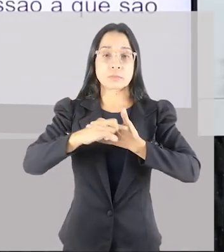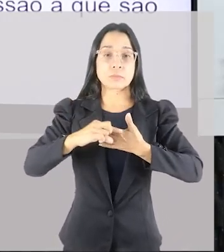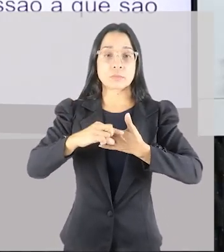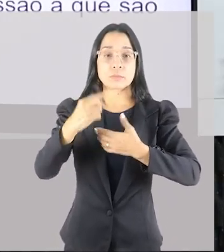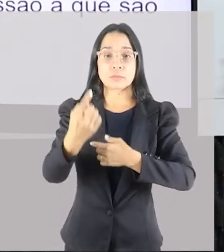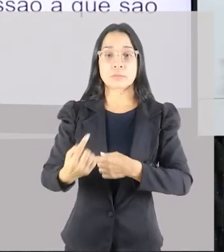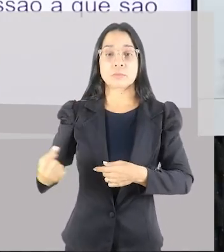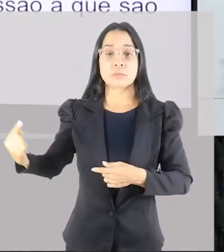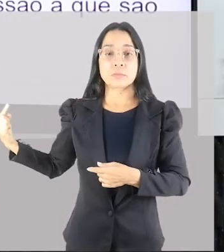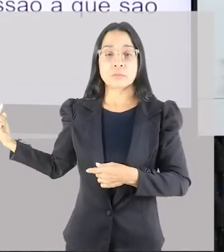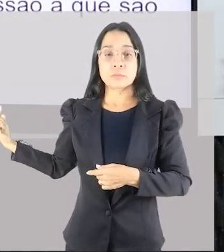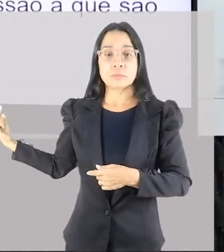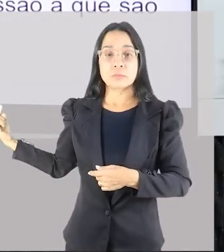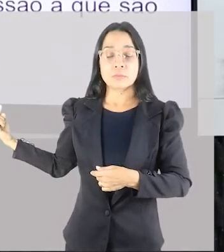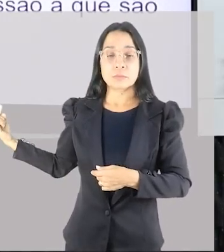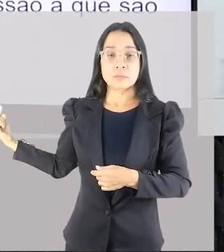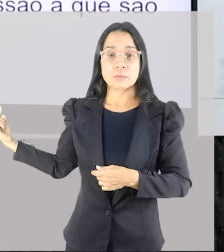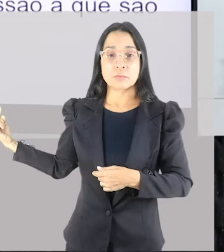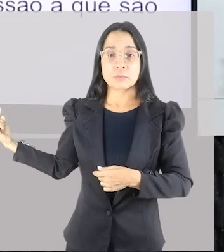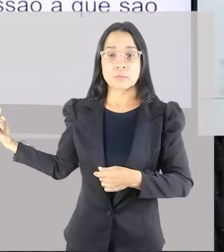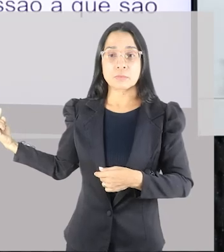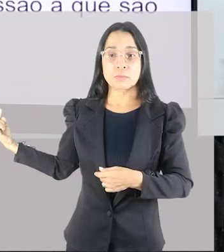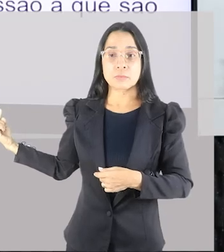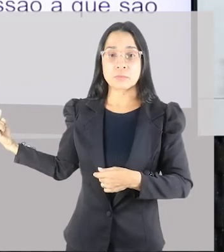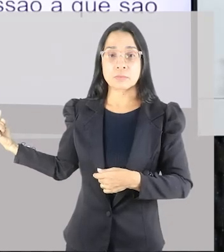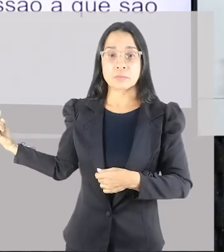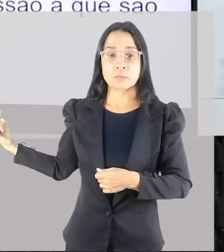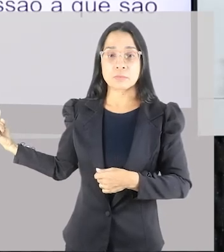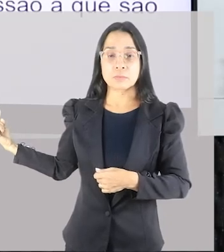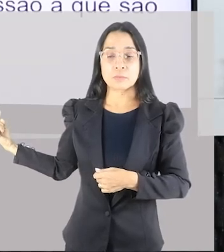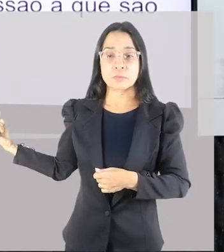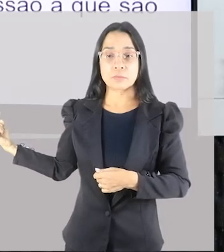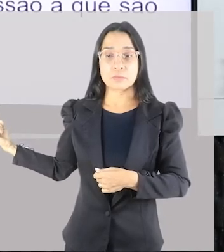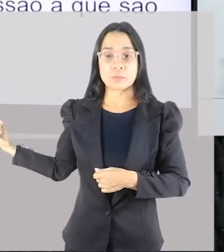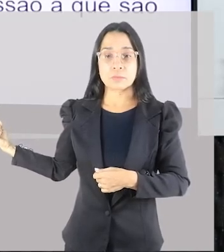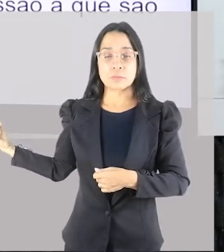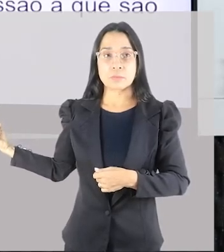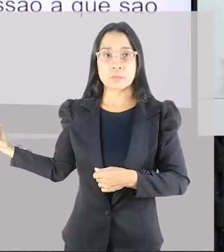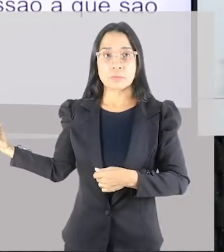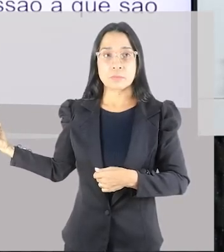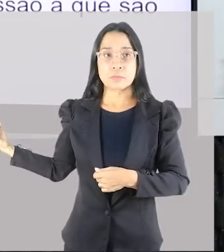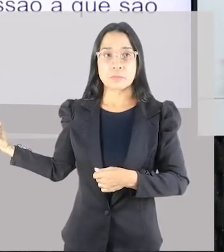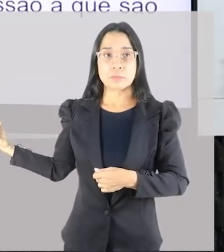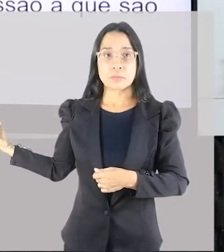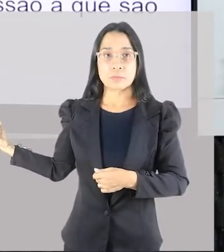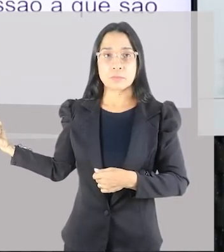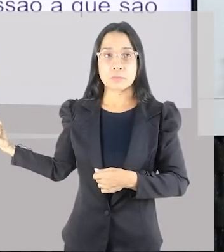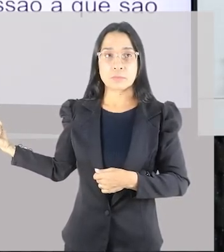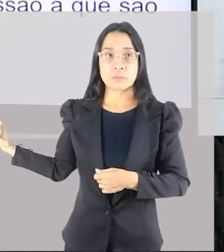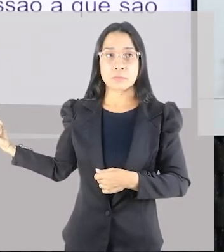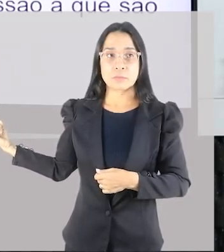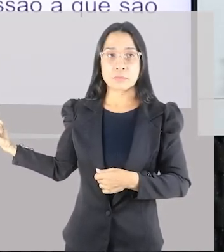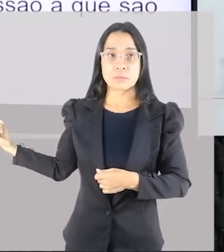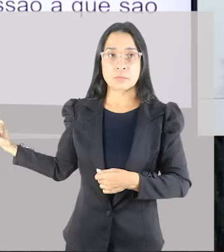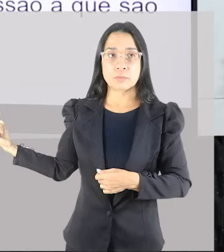perfeitamente possível ter uma quantidade de peso em excesso e ser